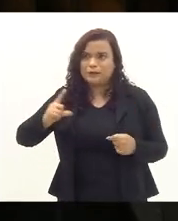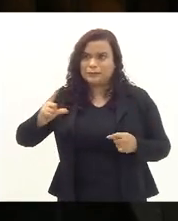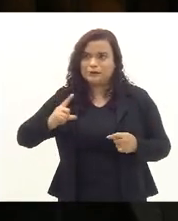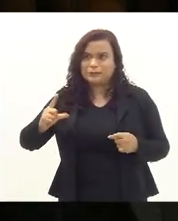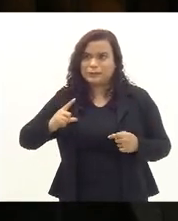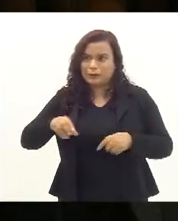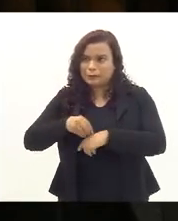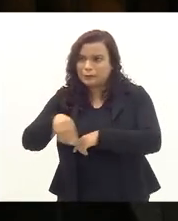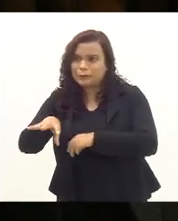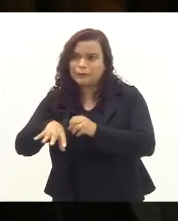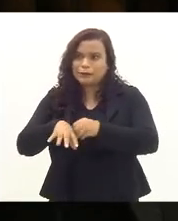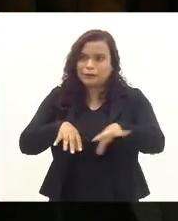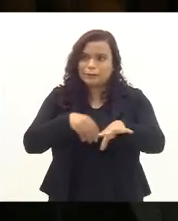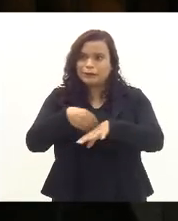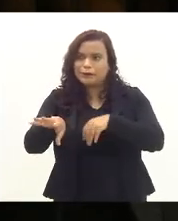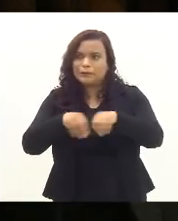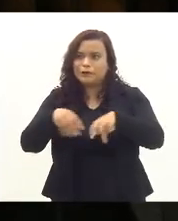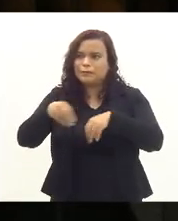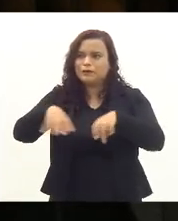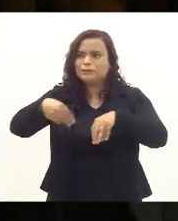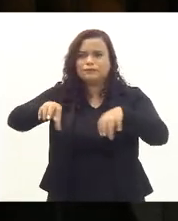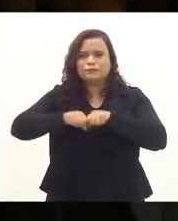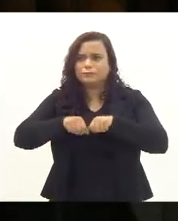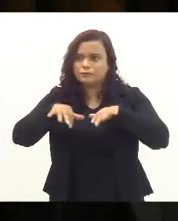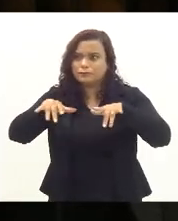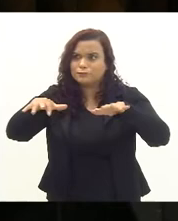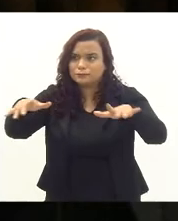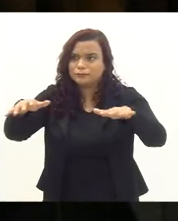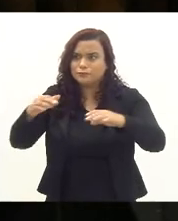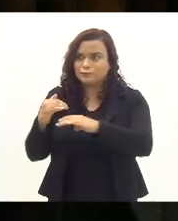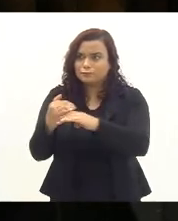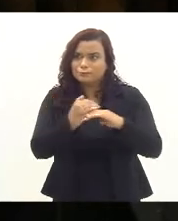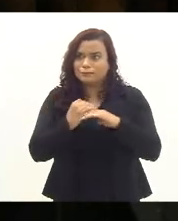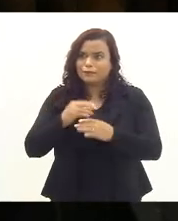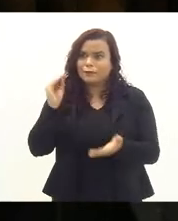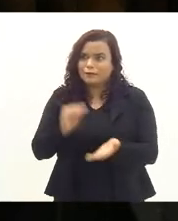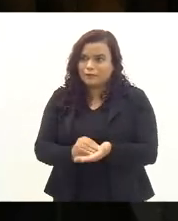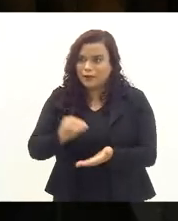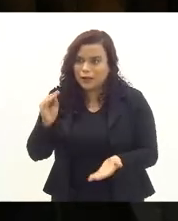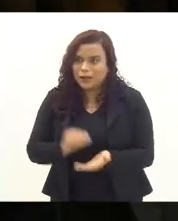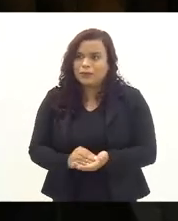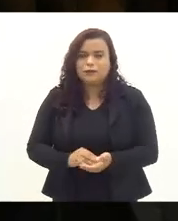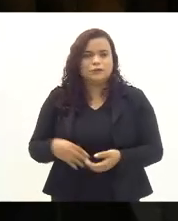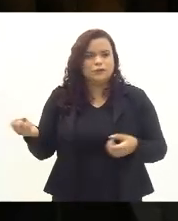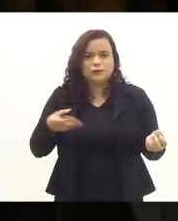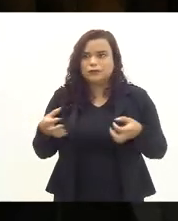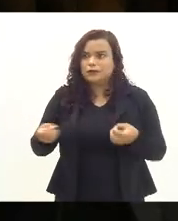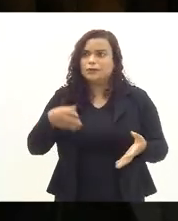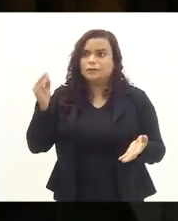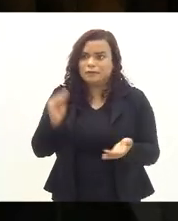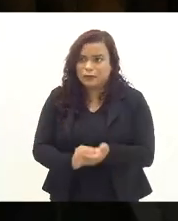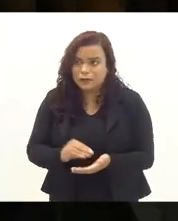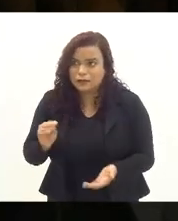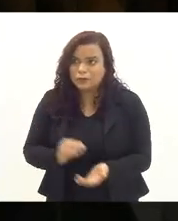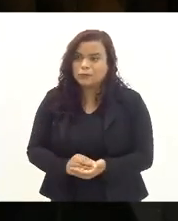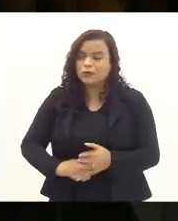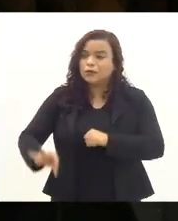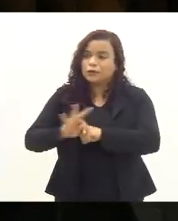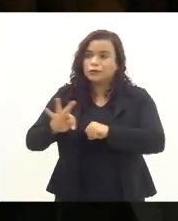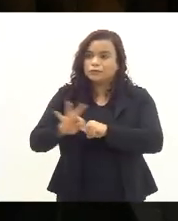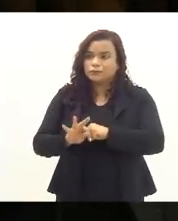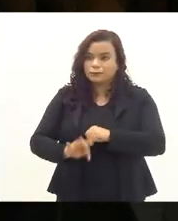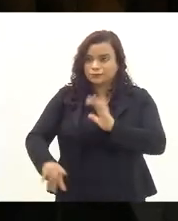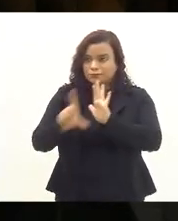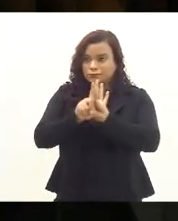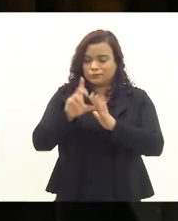de difundir a falta de unido uniforme idade movimento de modernização e técnica Legislativa